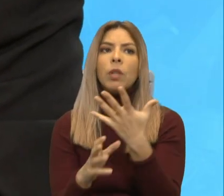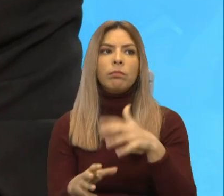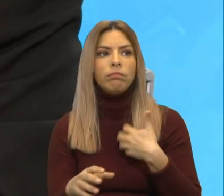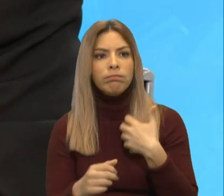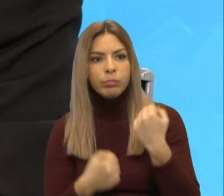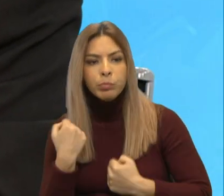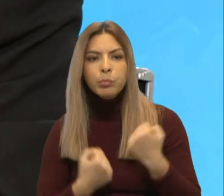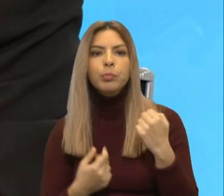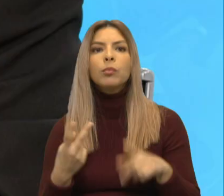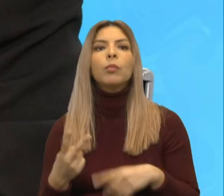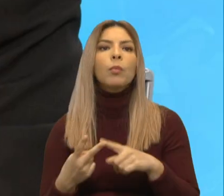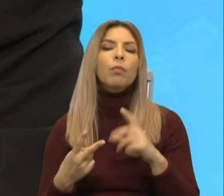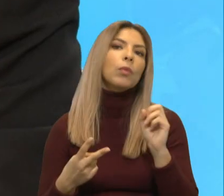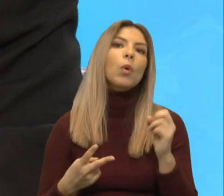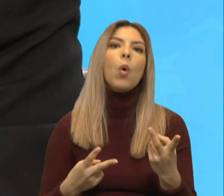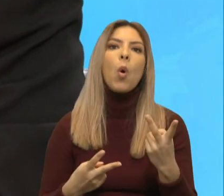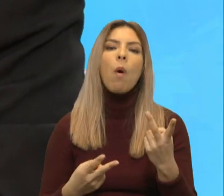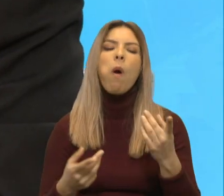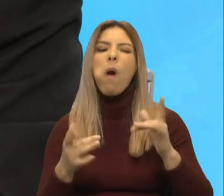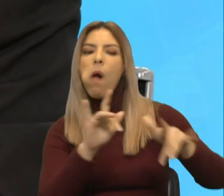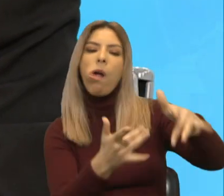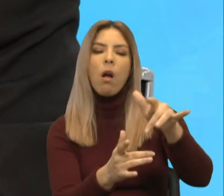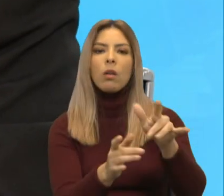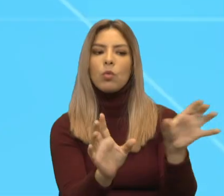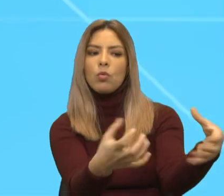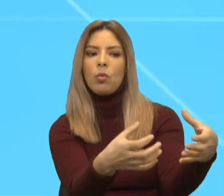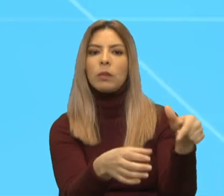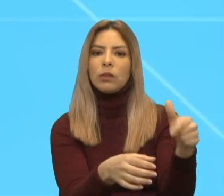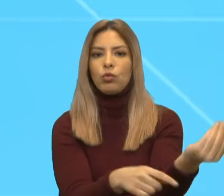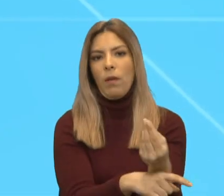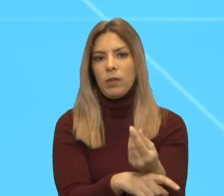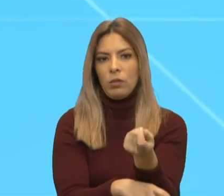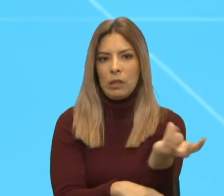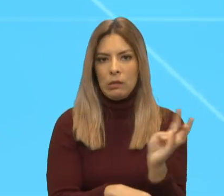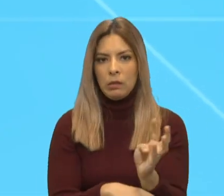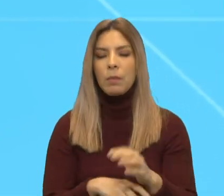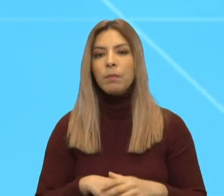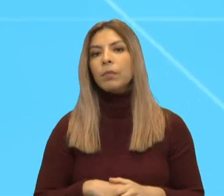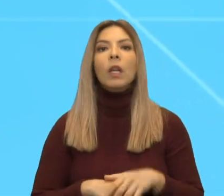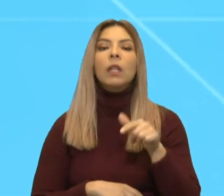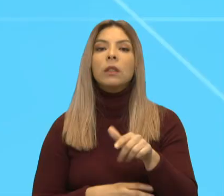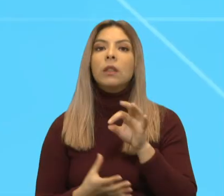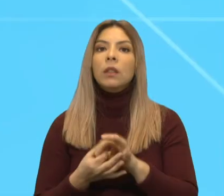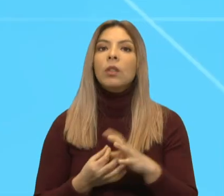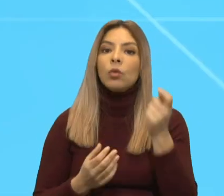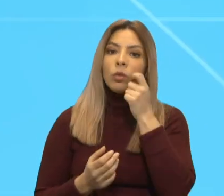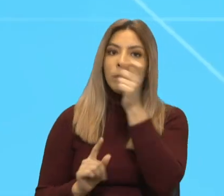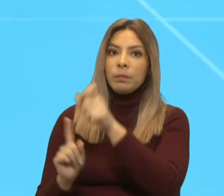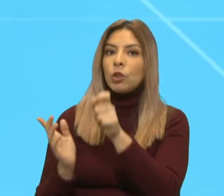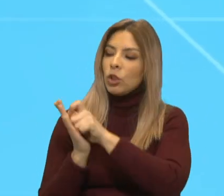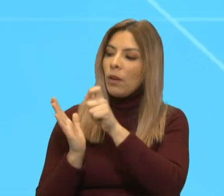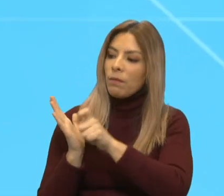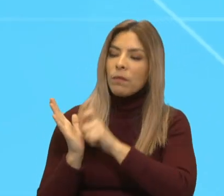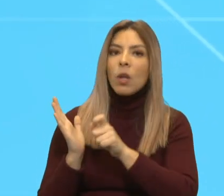contestação e de manipulação da nossa juventude. Na revista Brutéria de Janeiro, precisamente, o Diamantino Antunes escreve um artigo sobre a